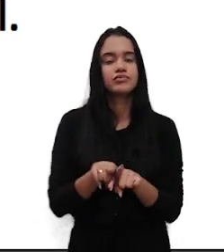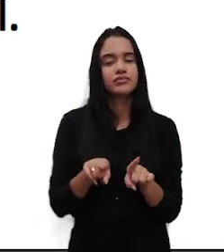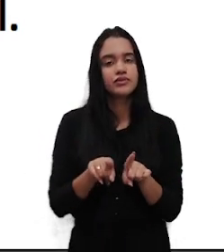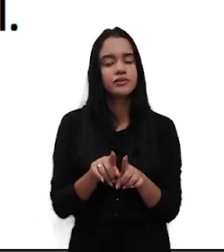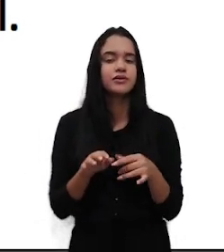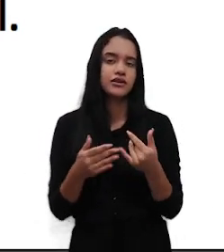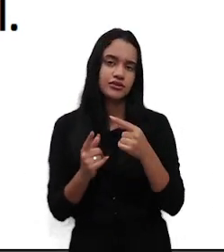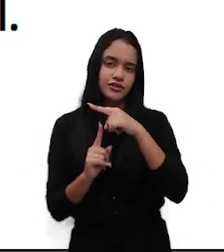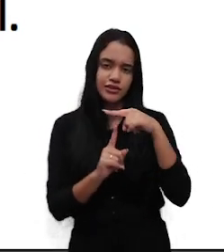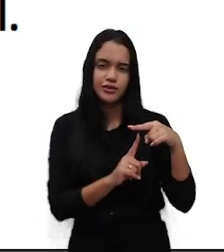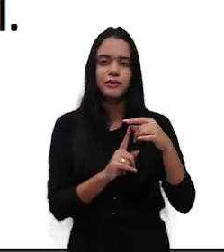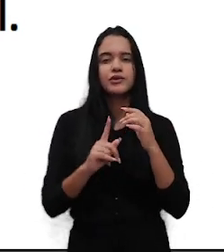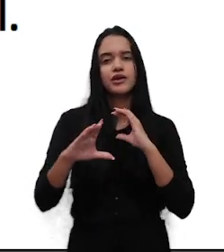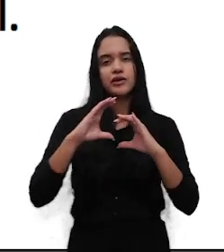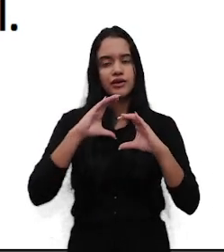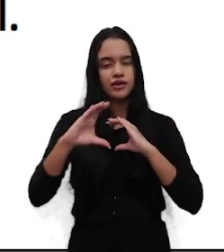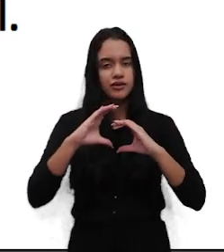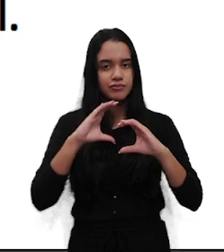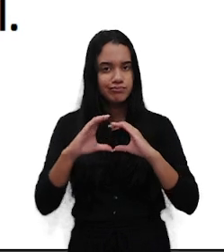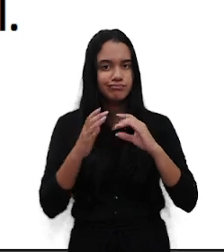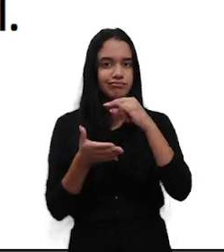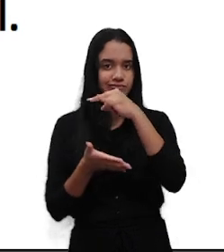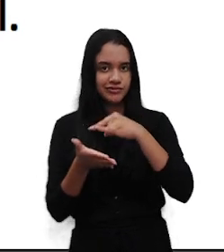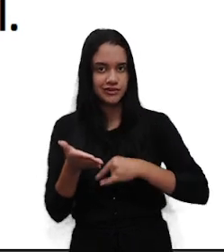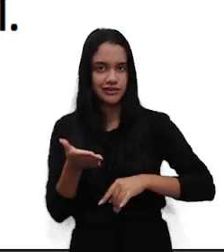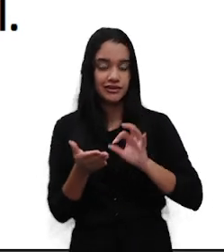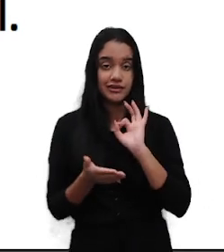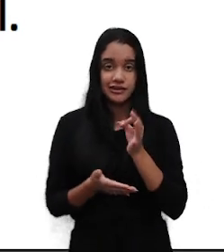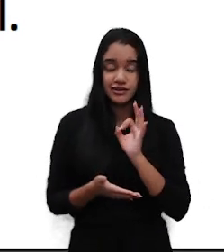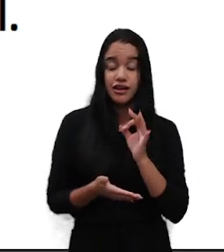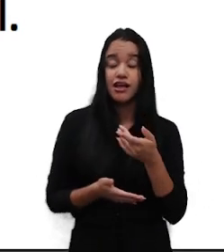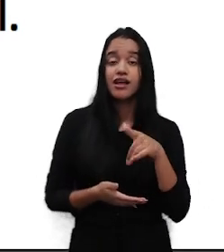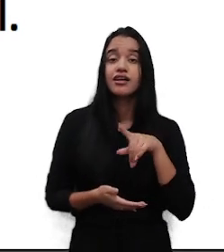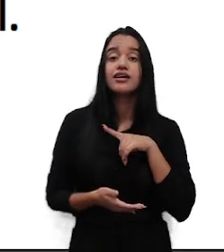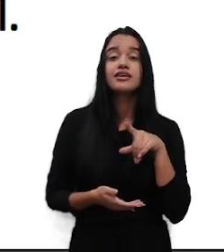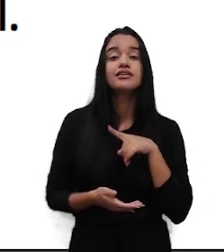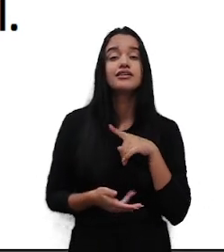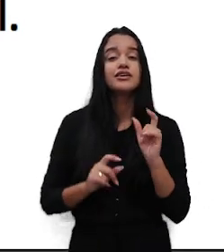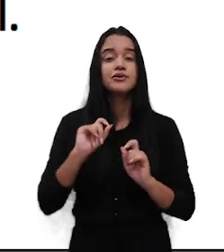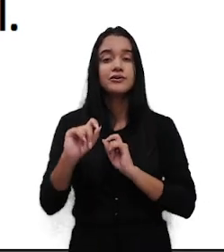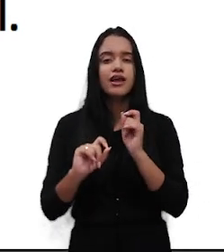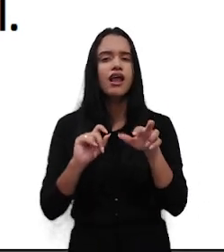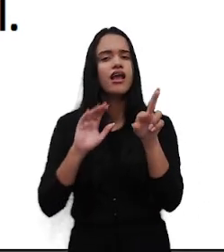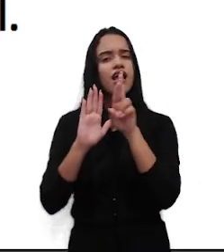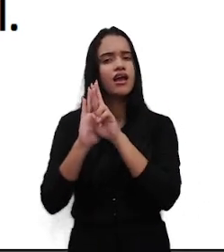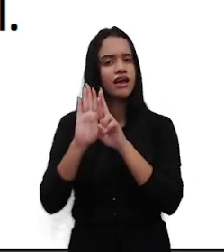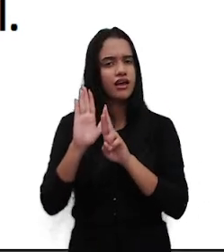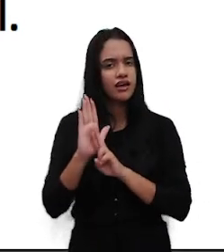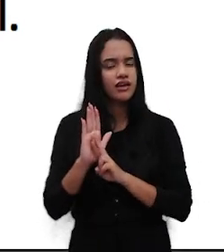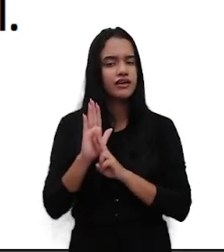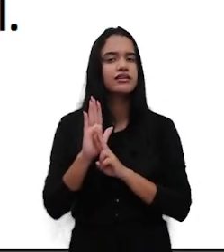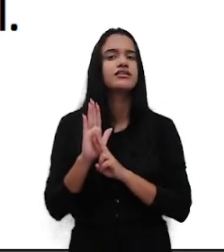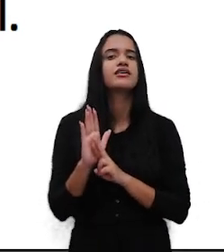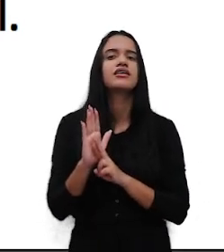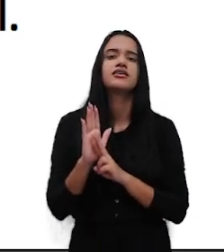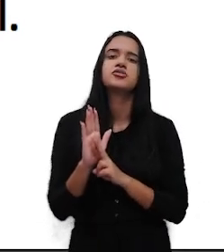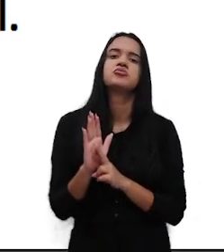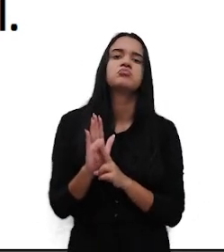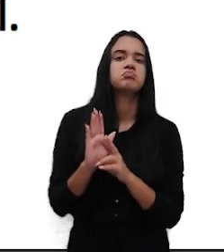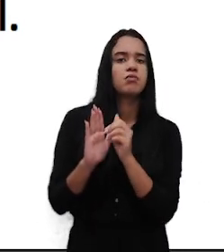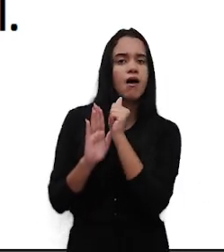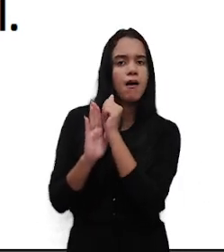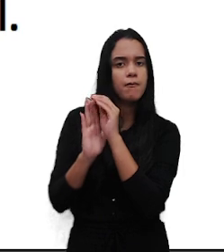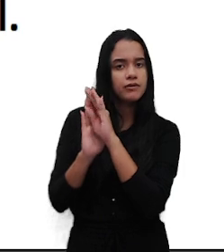tipo de comunicação, com esse tipo de documento, que também tem suas regras, né? De